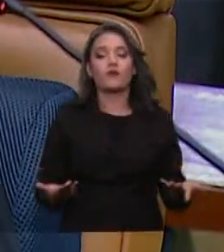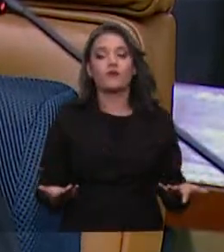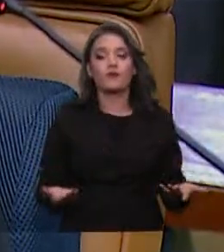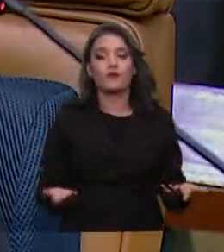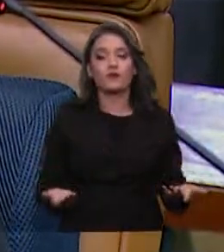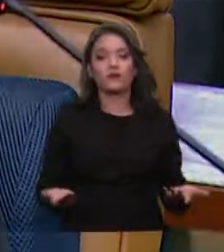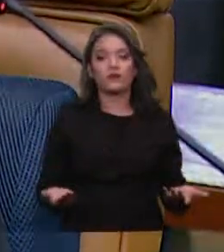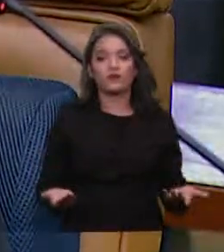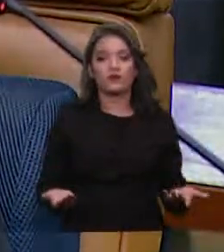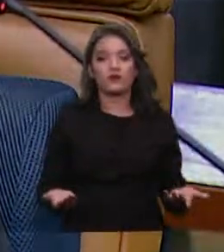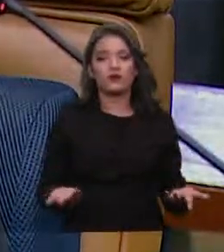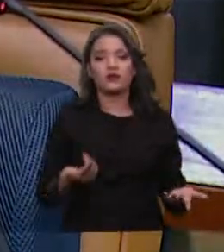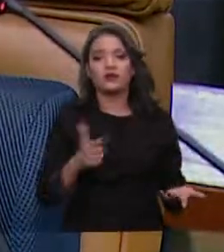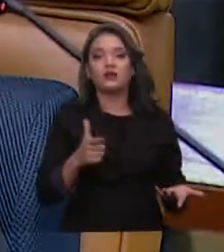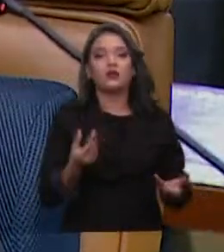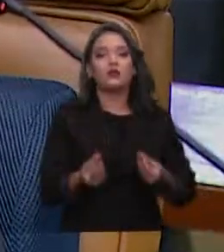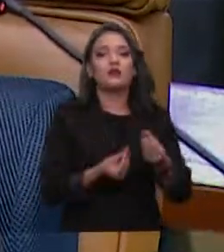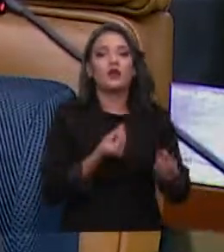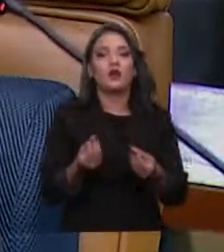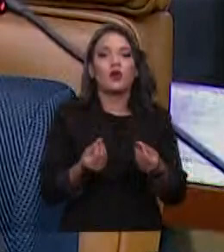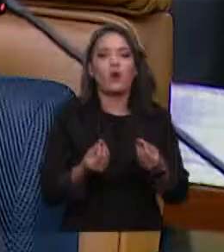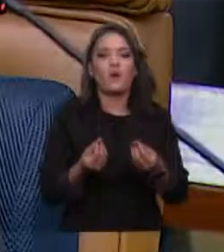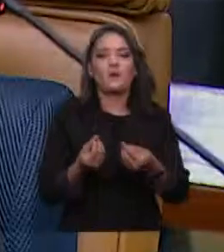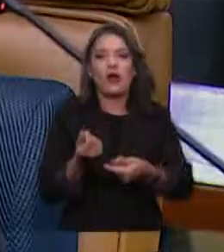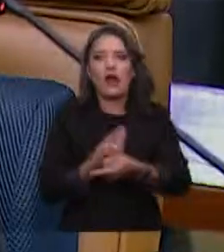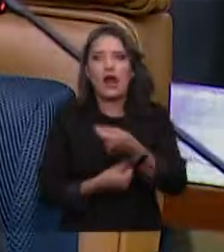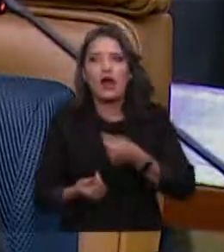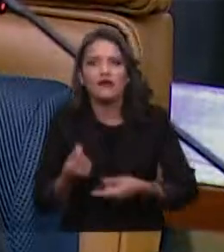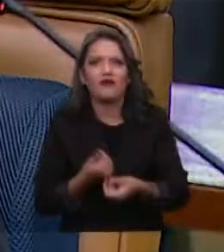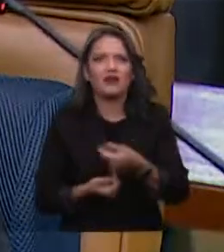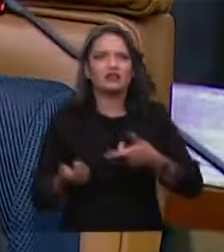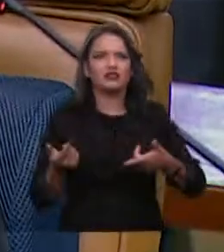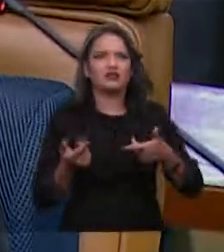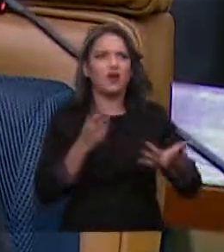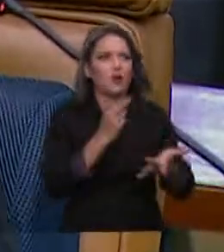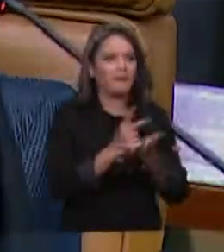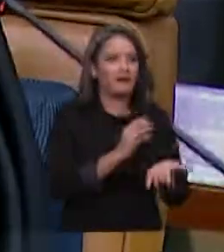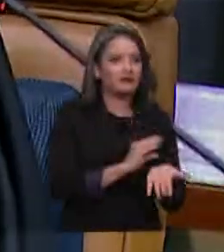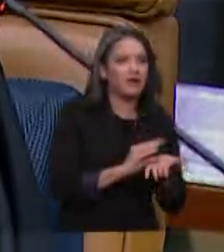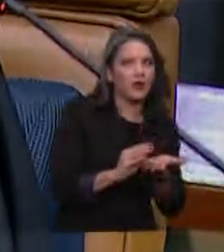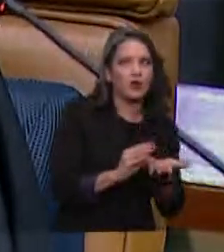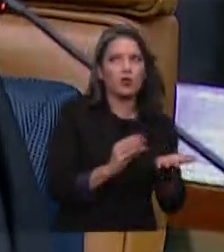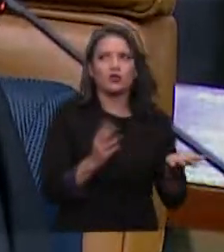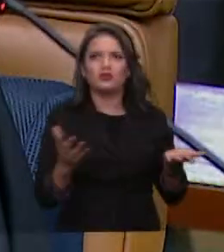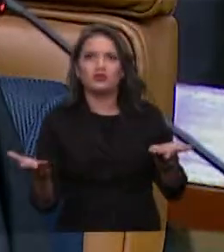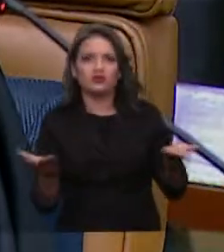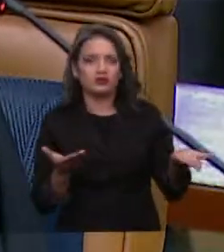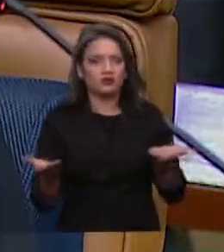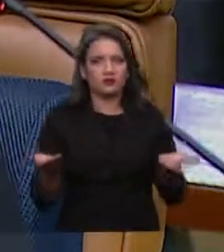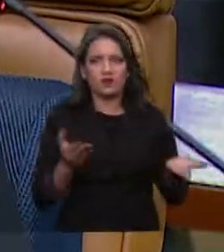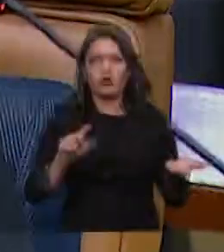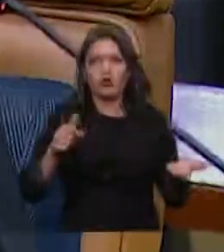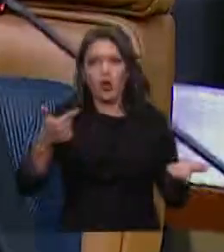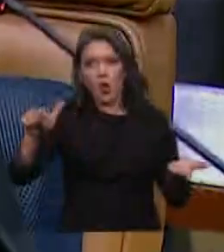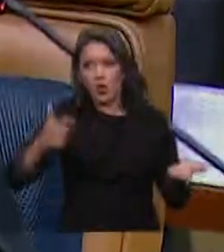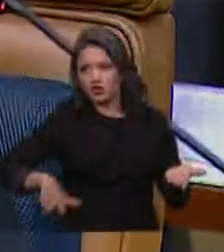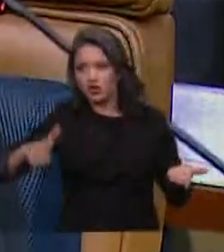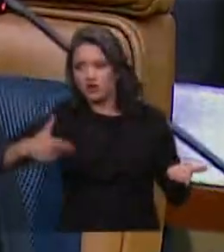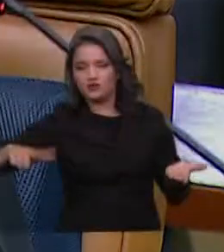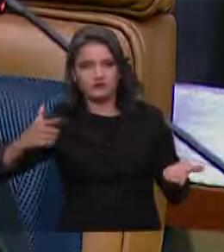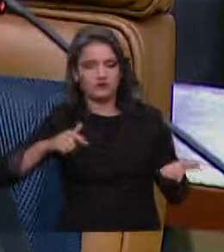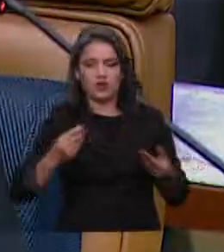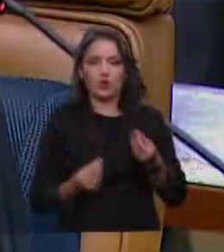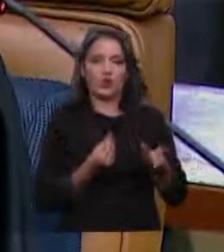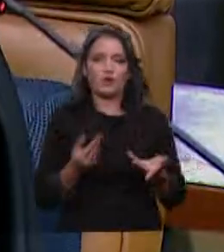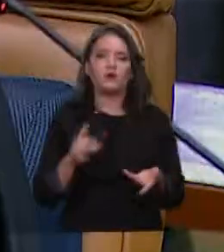ter mais de uma lavagem em relação ao mesmo recurso, tanto que afastei em várias outras circunstâncias, como aquisição de